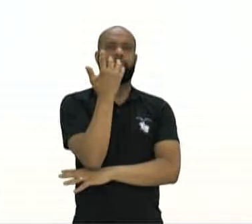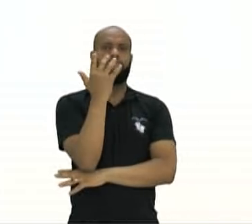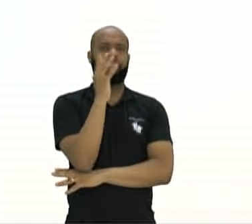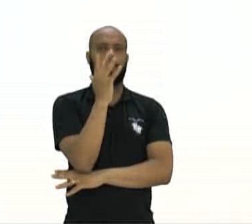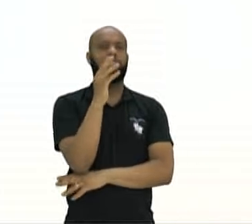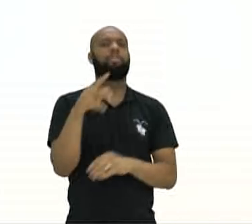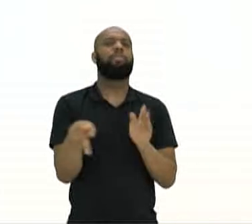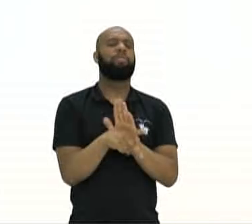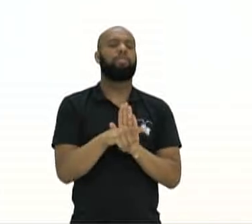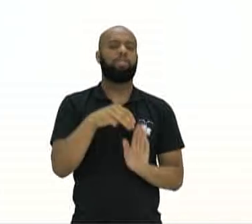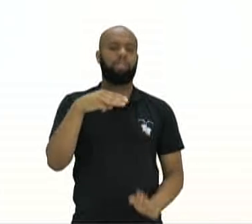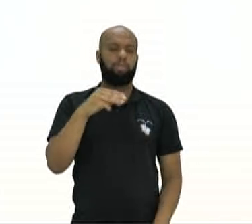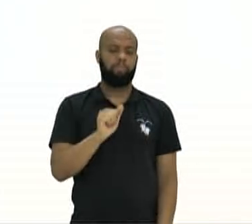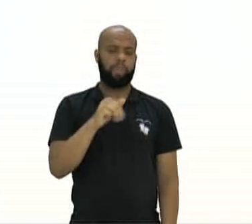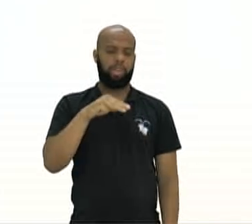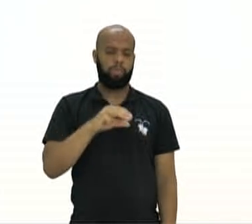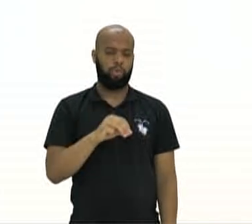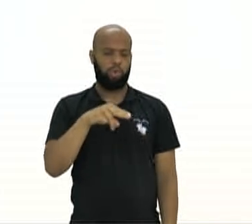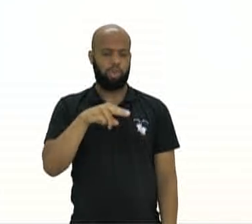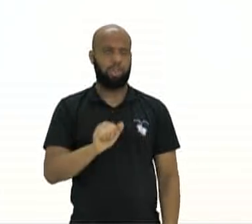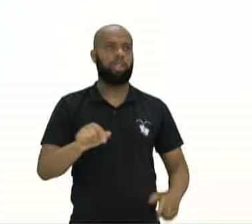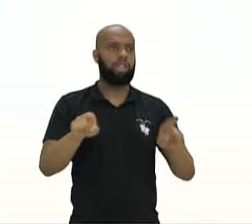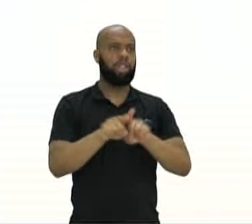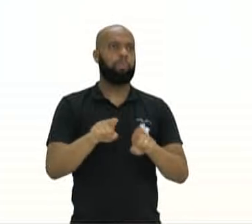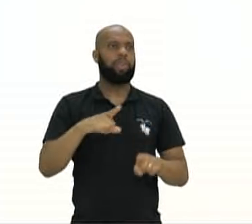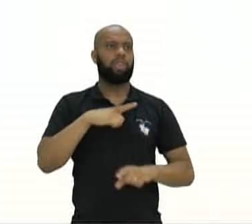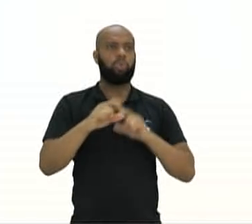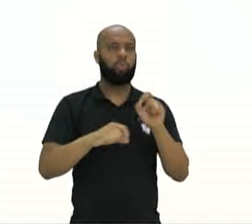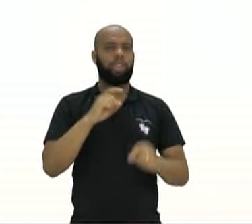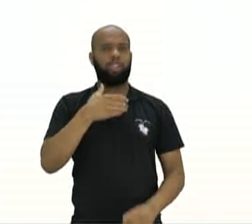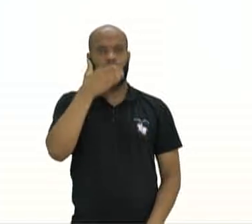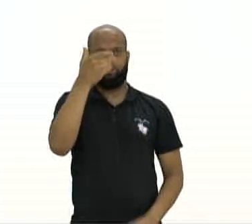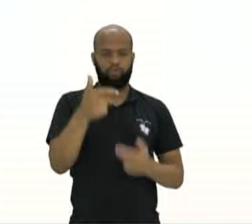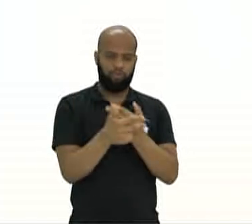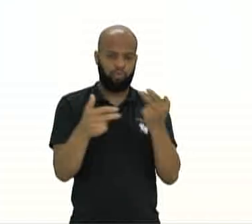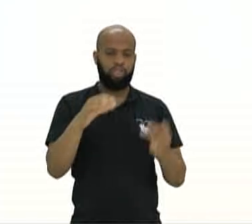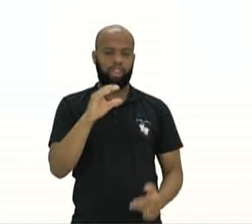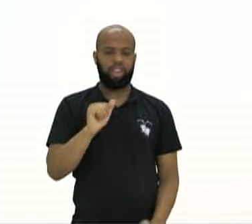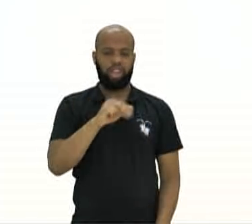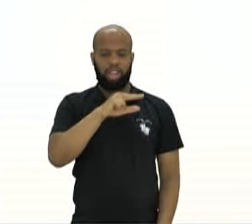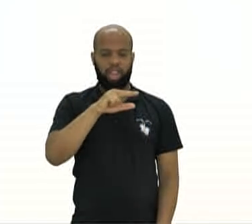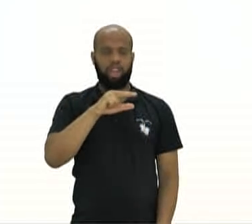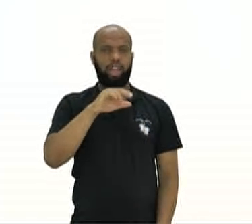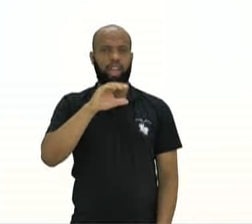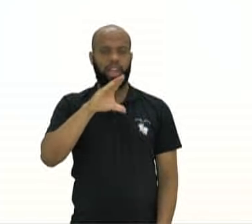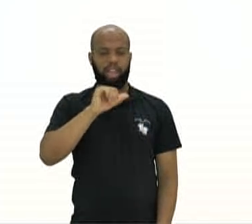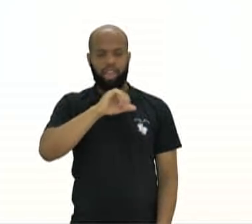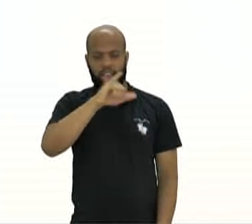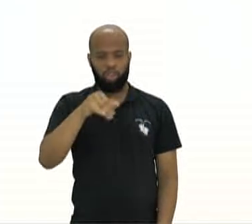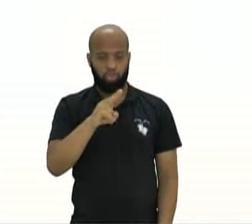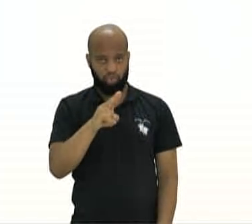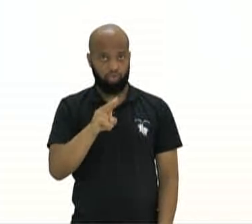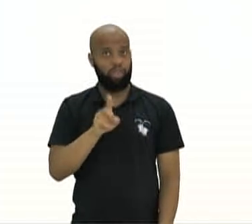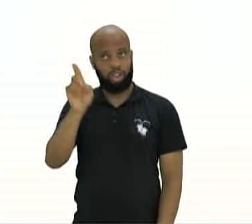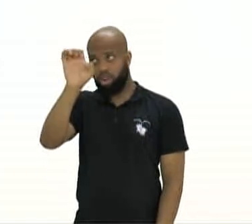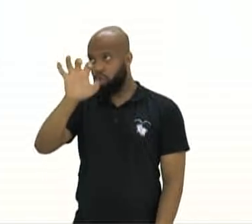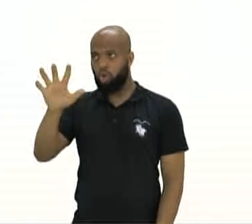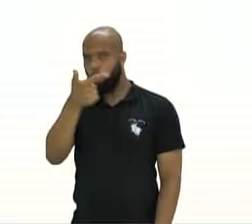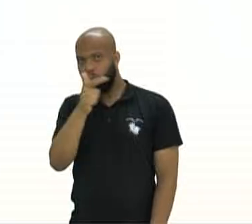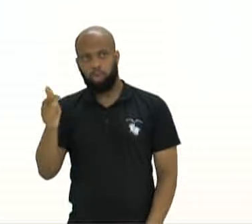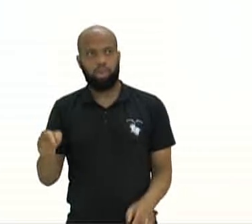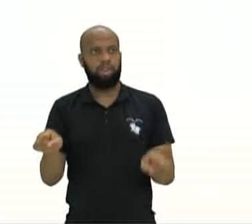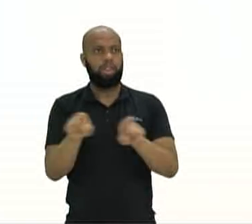mamona. Claro que me chamou a atenção cajueiro aqui em cima. Também os holandeses não conheciam, os europeus não conheciam essa planta.